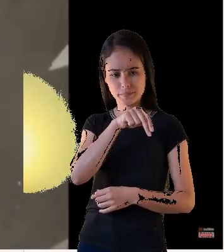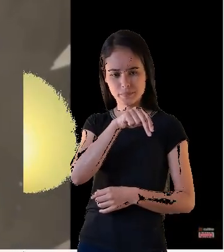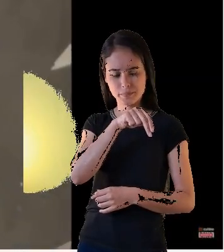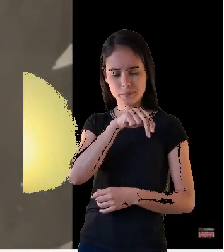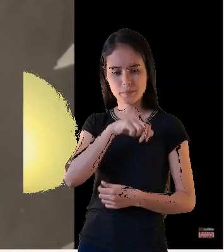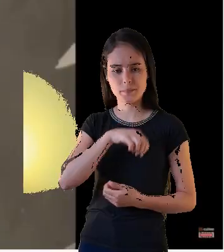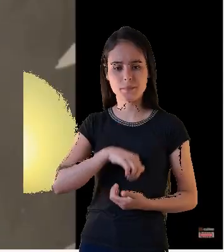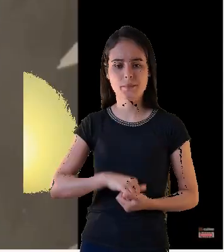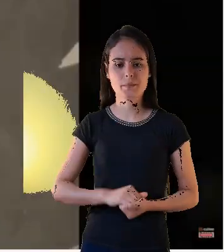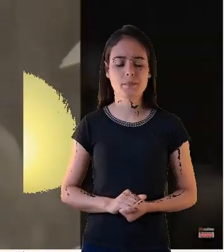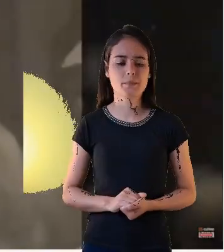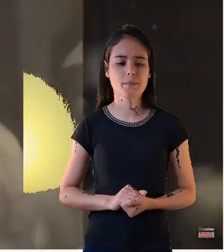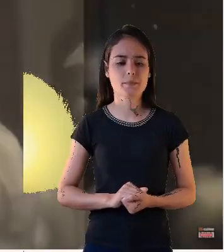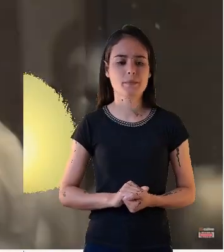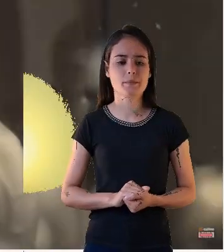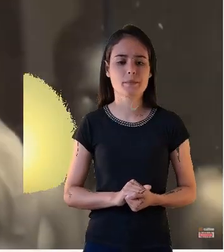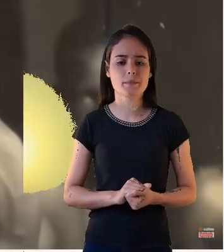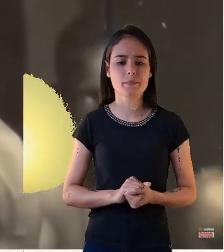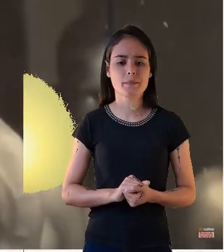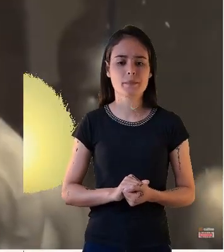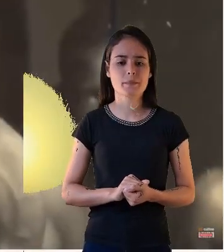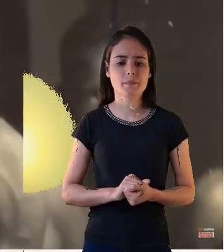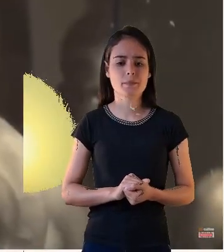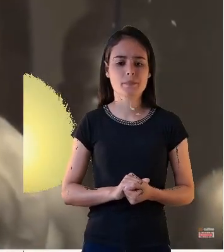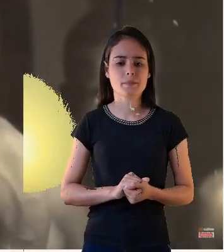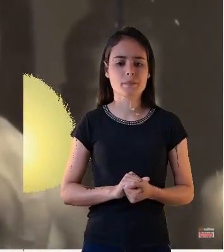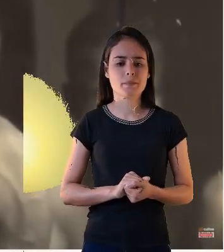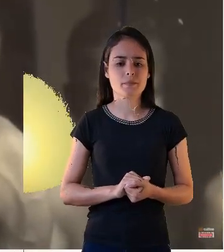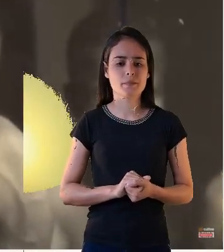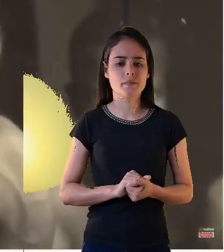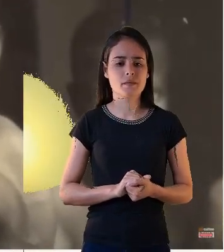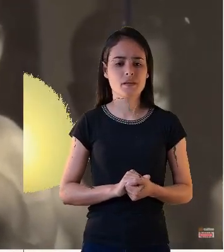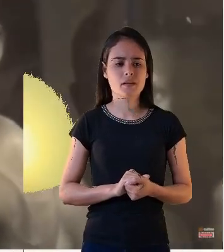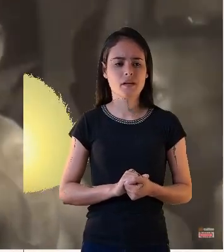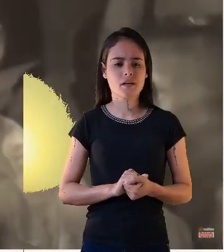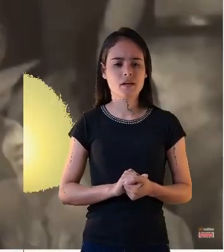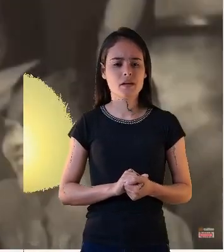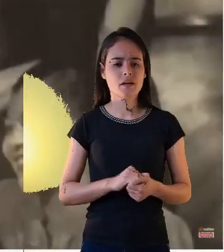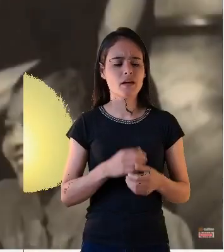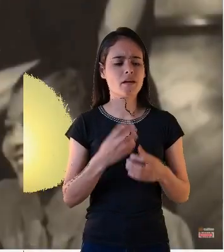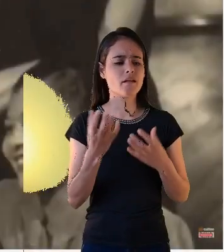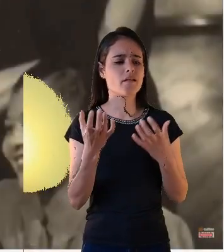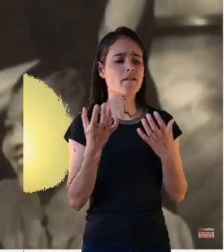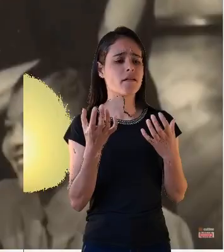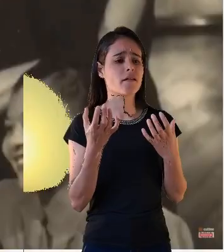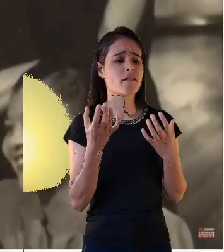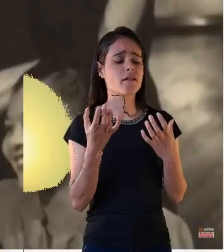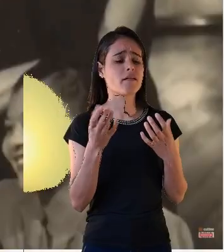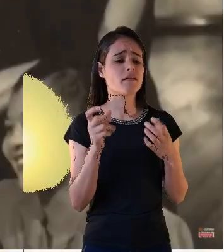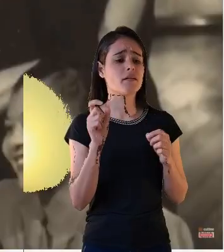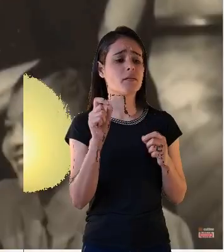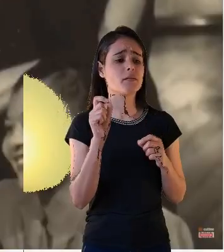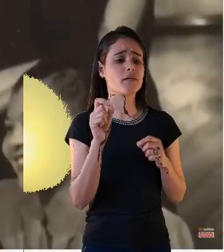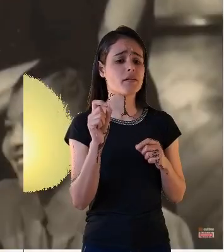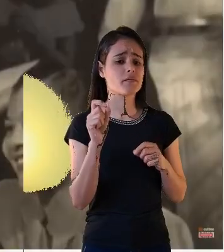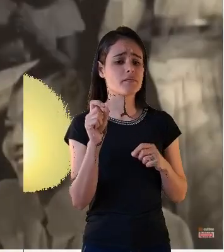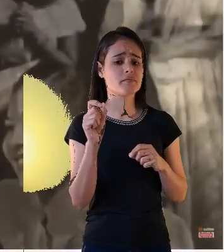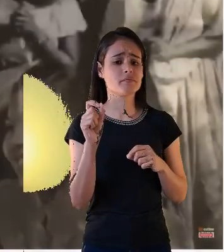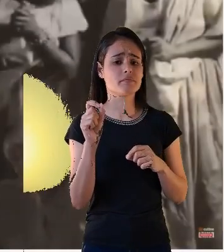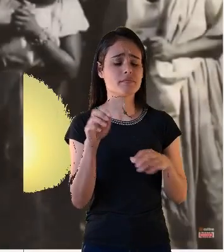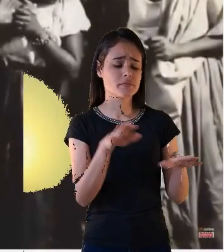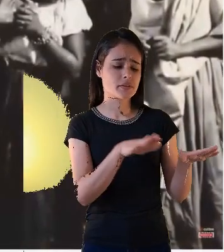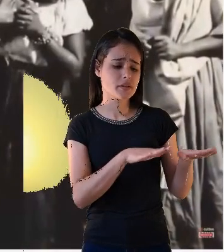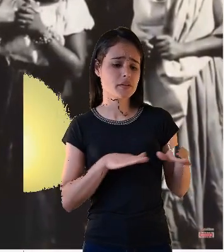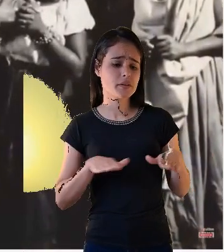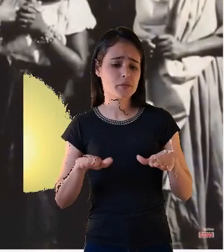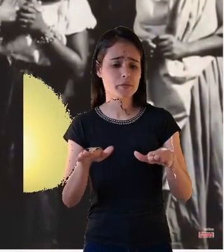brasileiro. As ações do Teatro Experimental do Negro realçavam a profunda dimensão política da arte e estética ao lutar